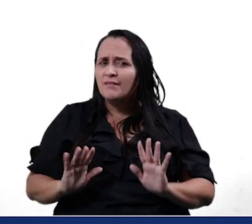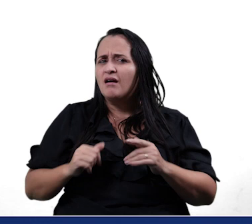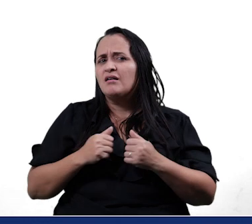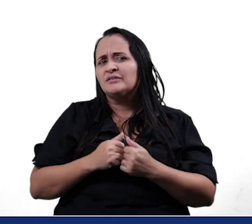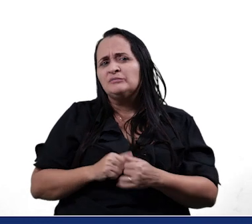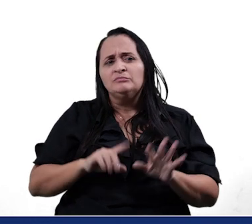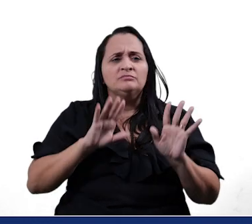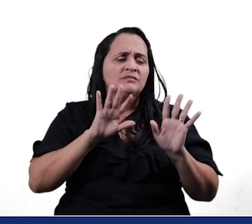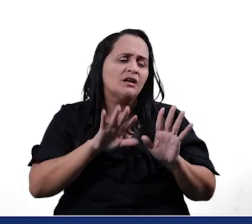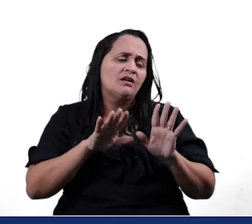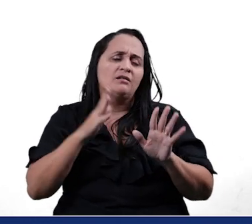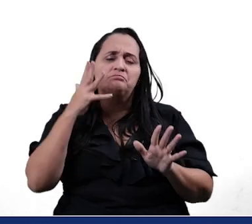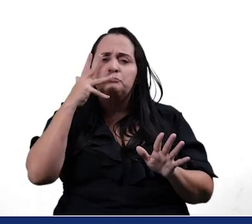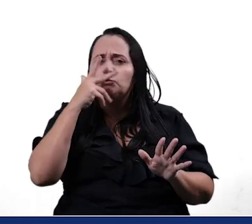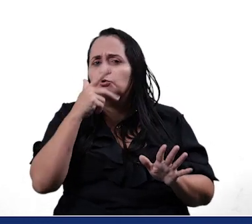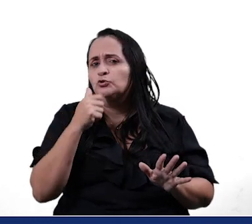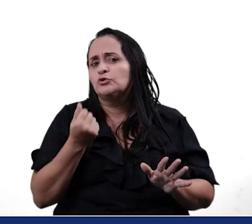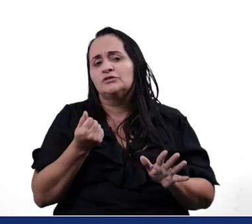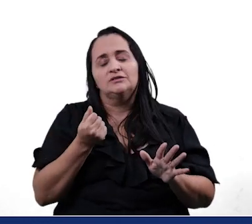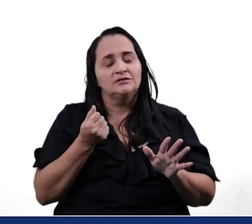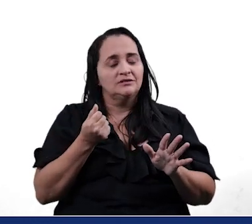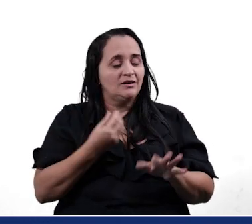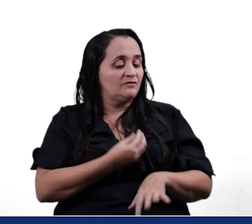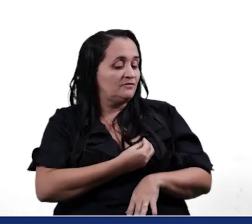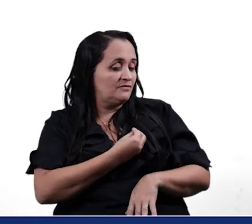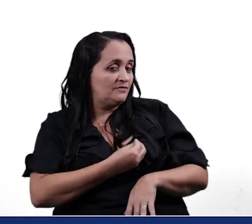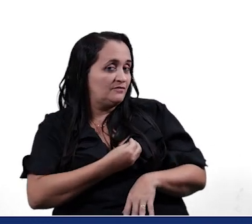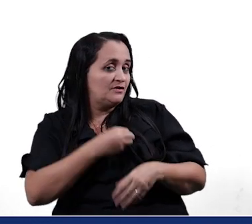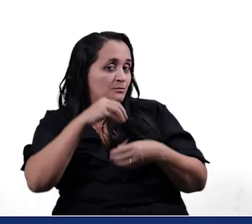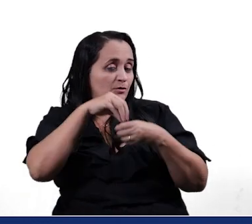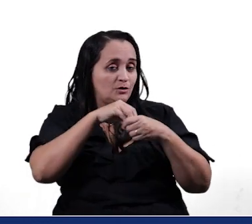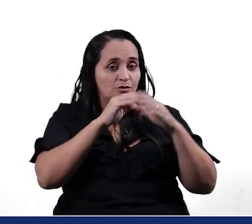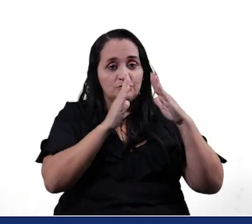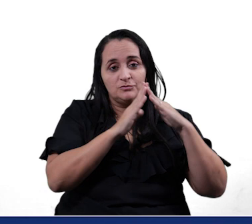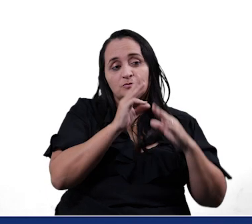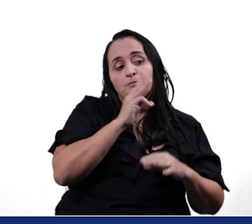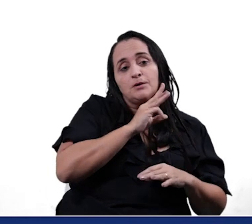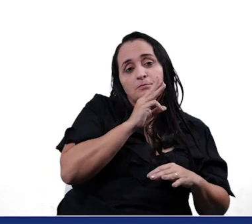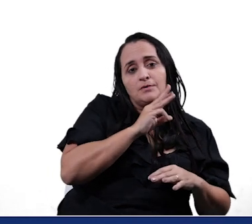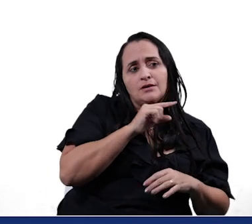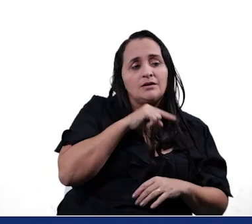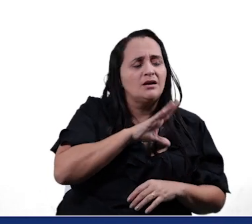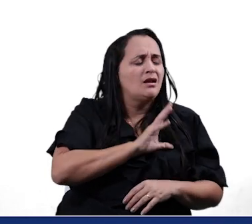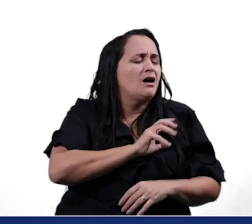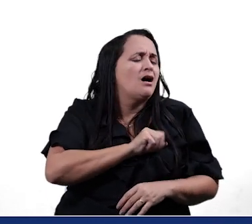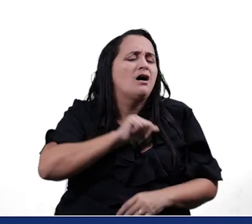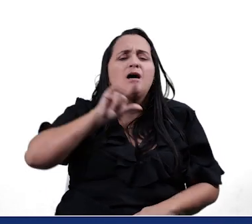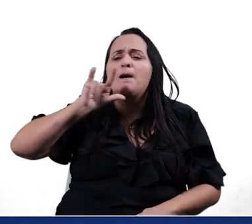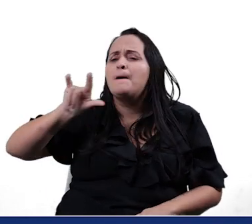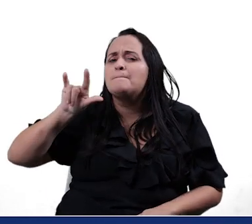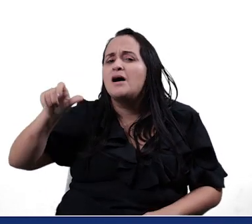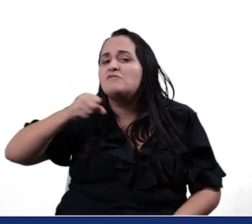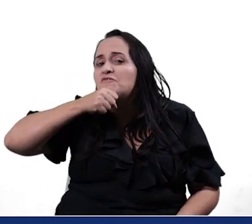era encantada pela avó e a vovó por ela. Um belo dia a